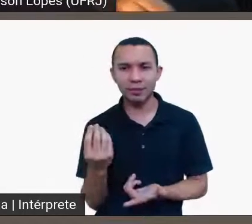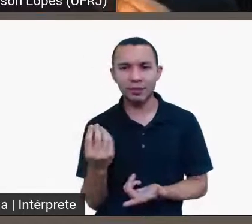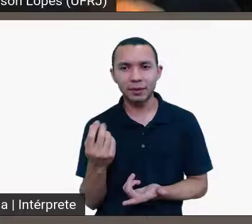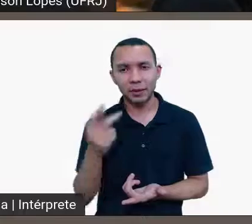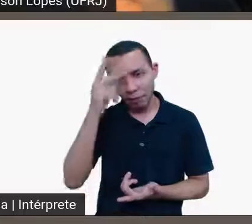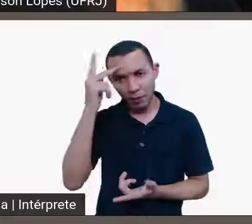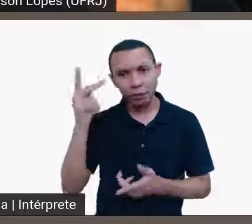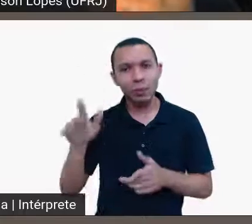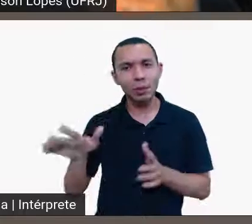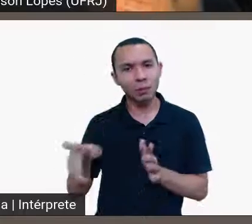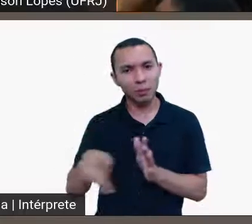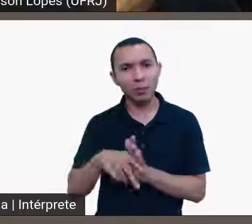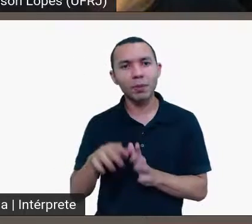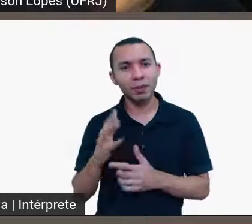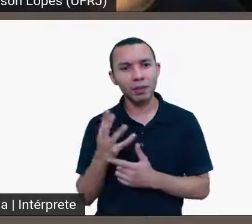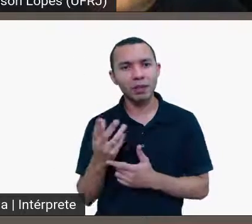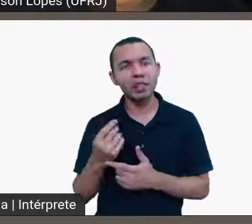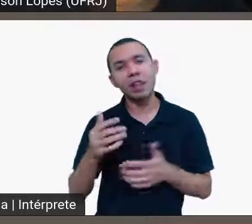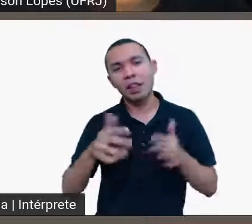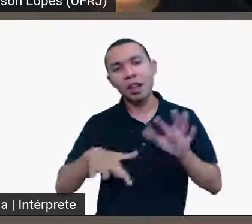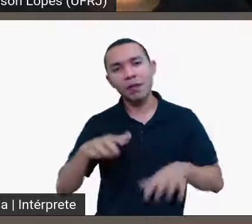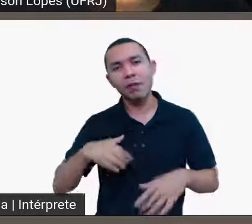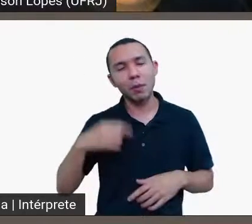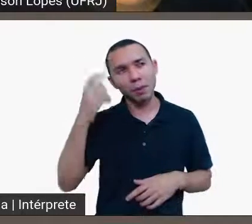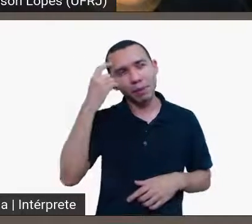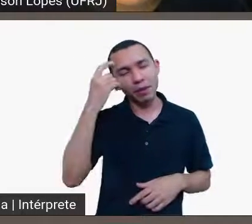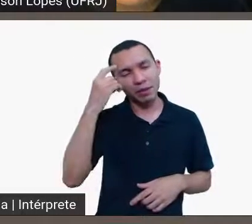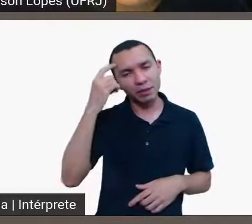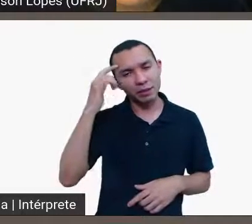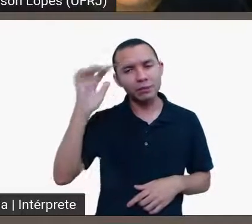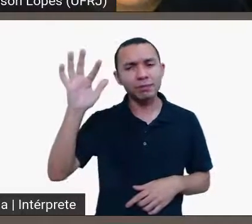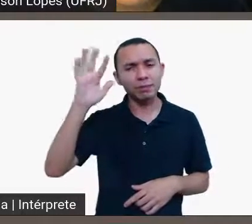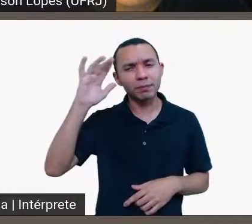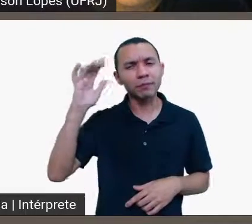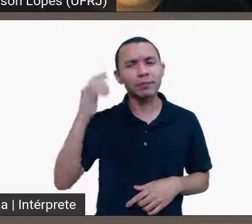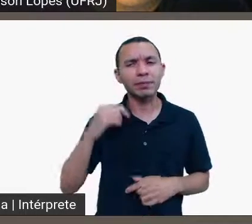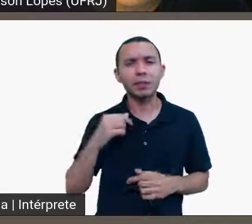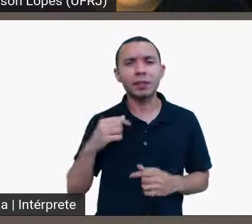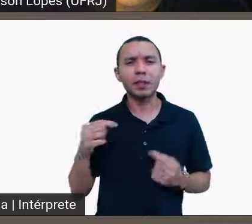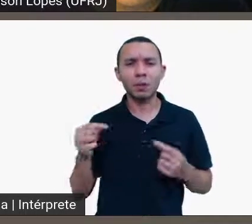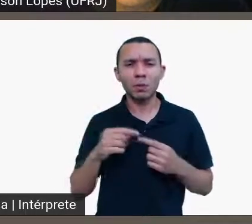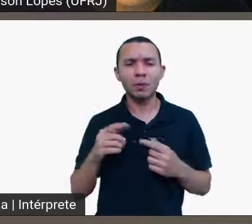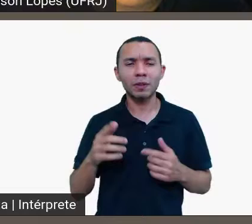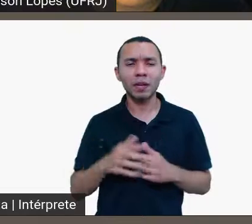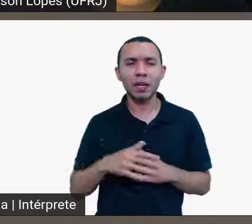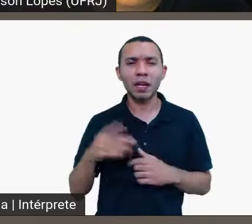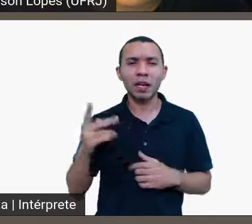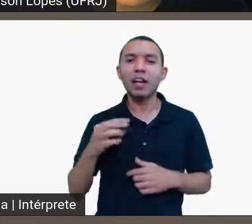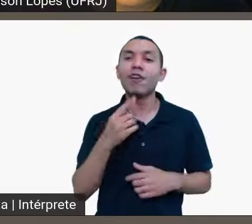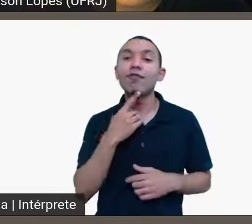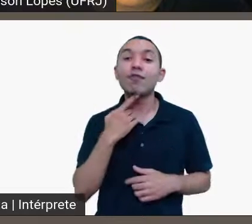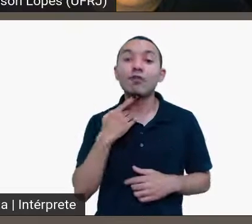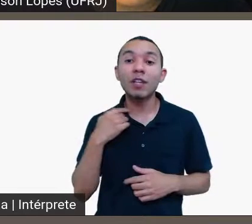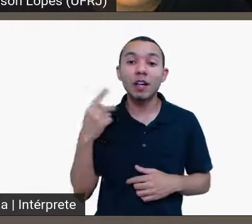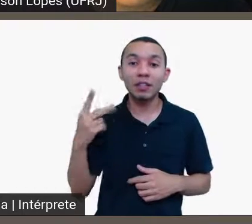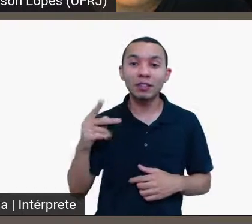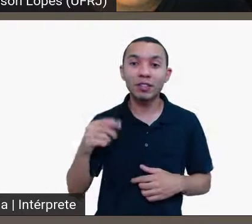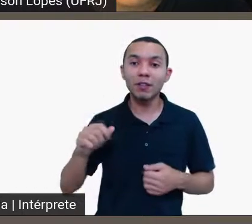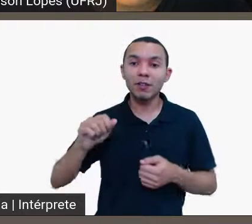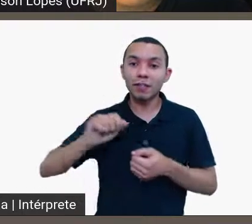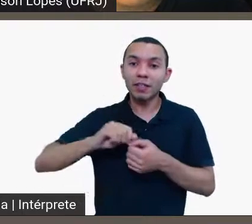E talvez pensando isso alto, assim, provocada também por essa tua vontade de relacionar limite